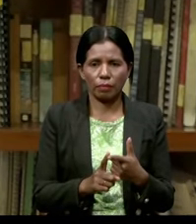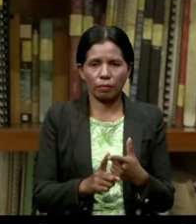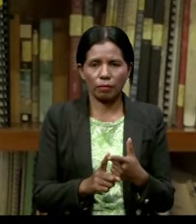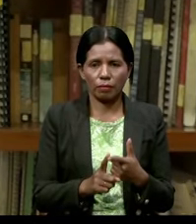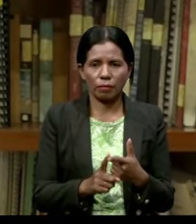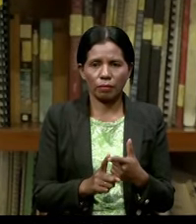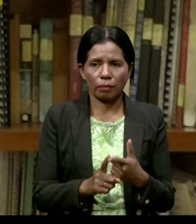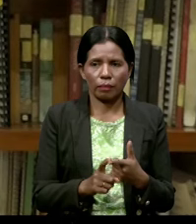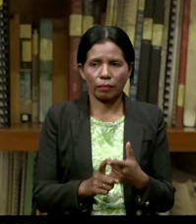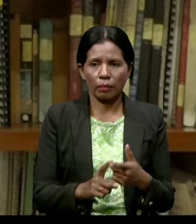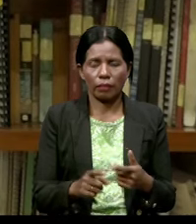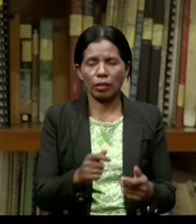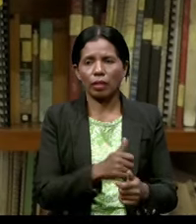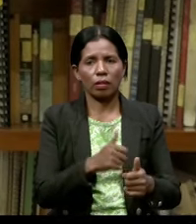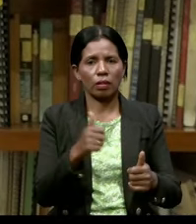narração,